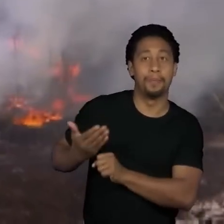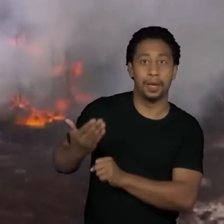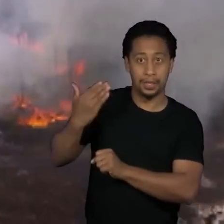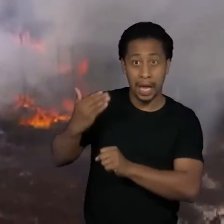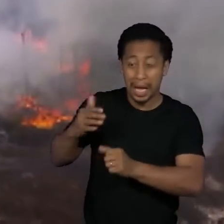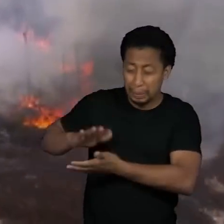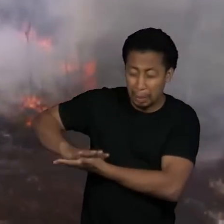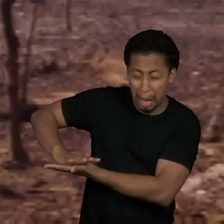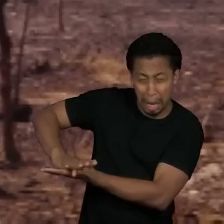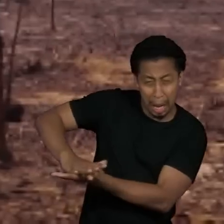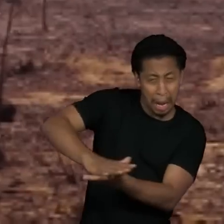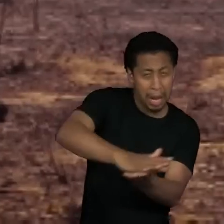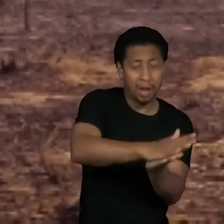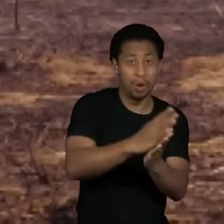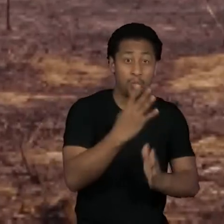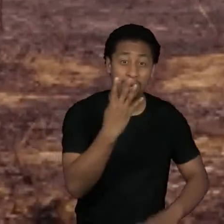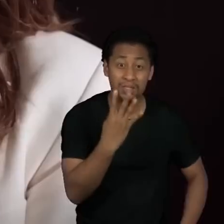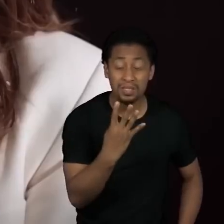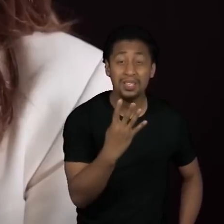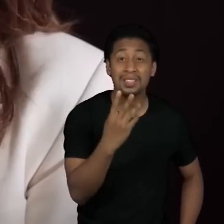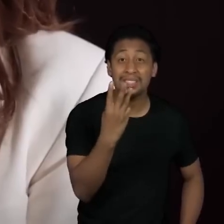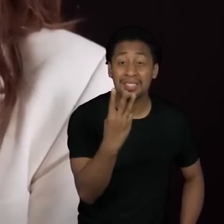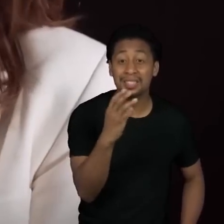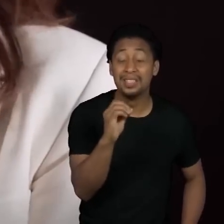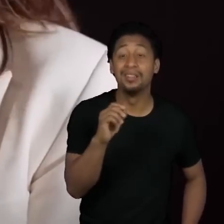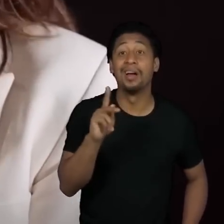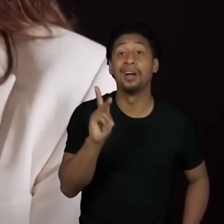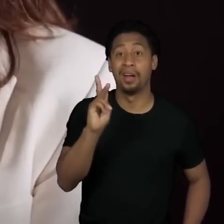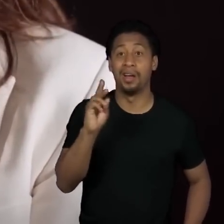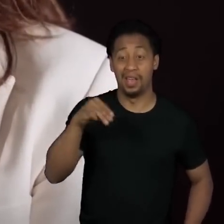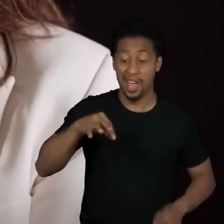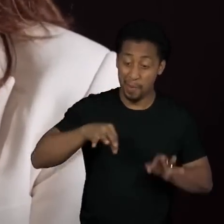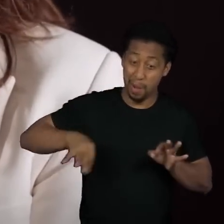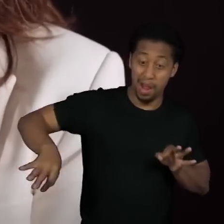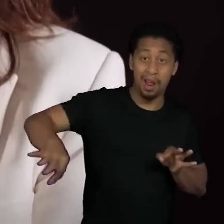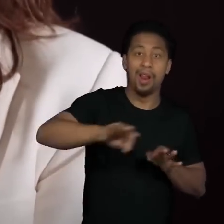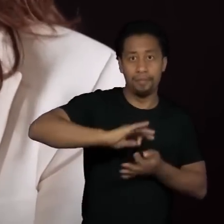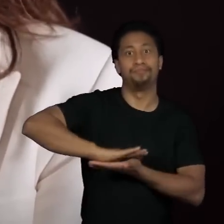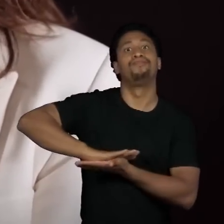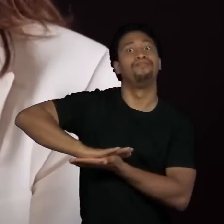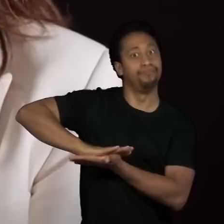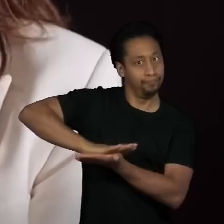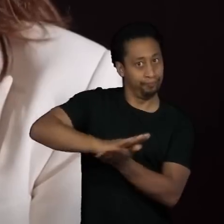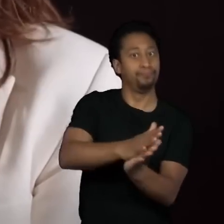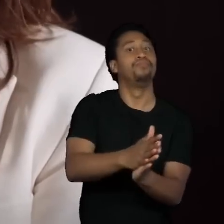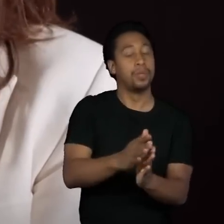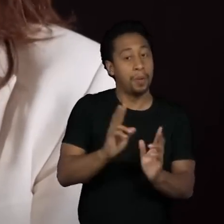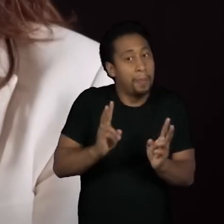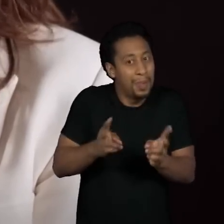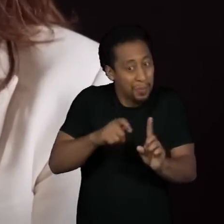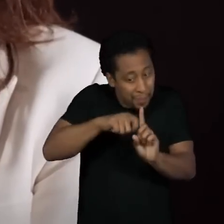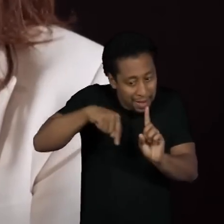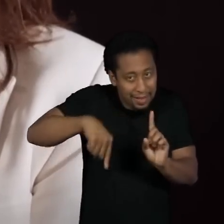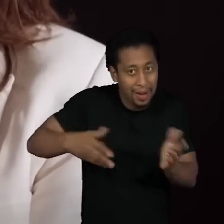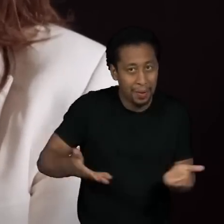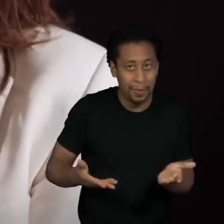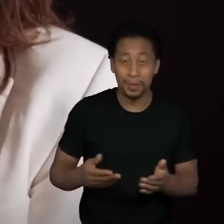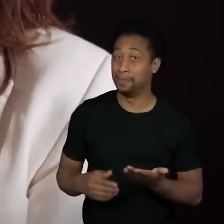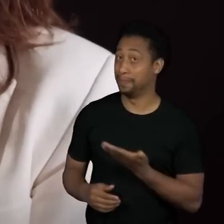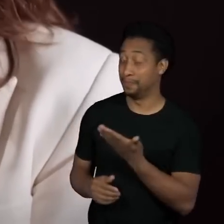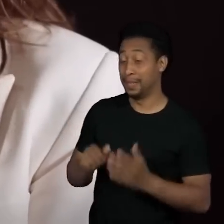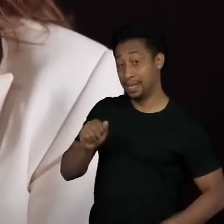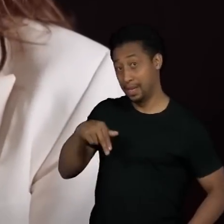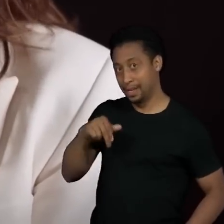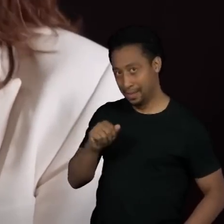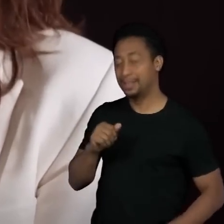quilômetros quadrados no mesmo mês. A diretora do Instituto Clima e Sociedade, Ana Toni, vai